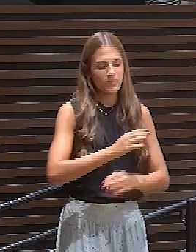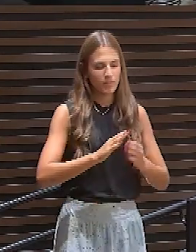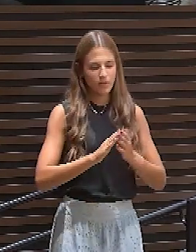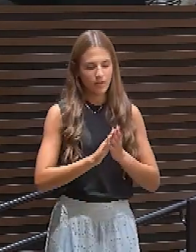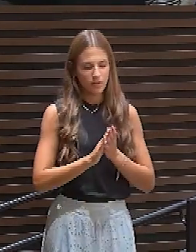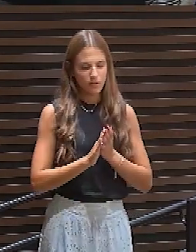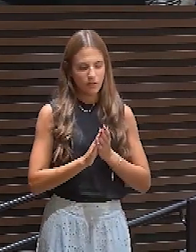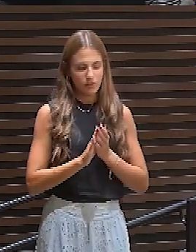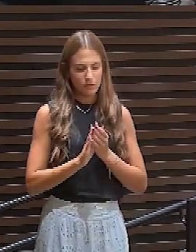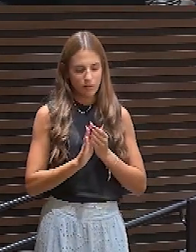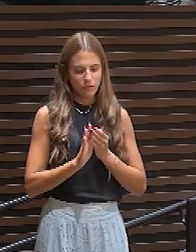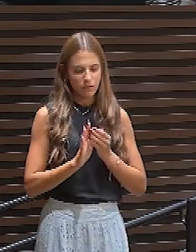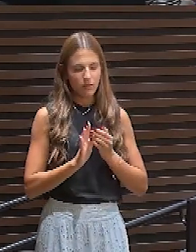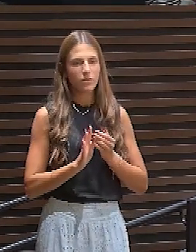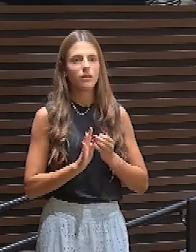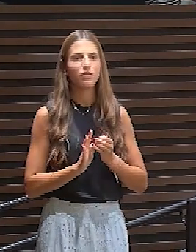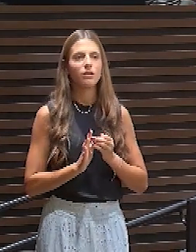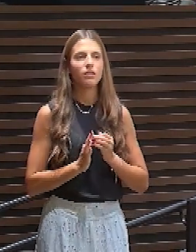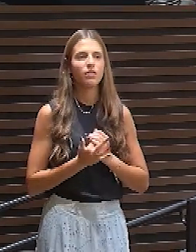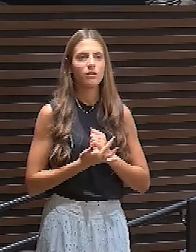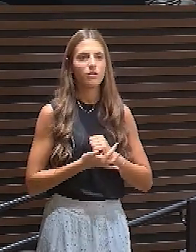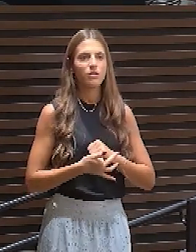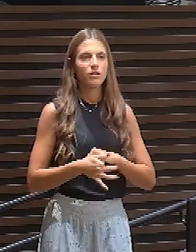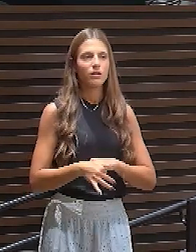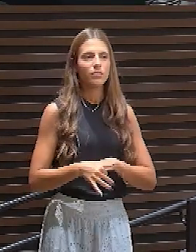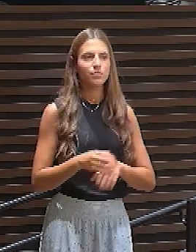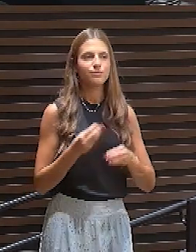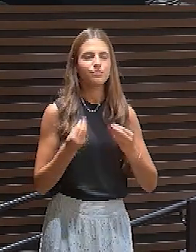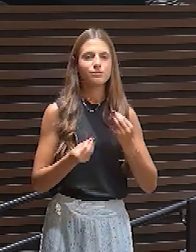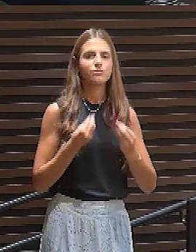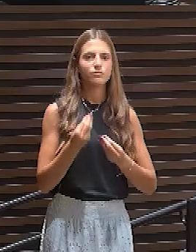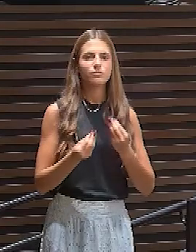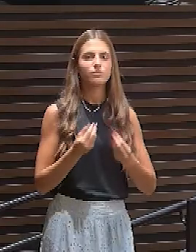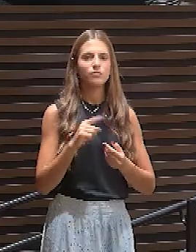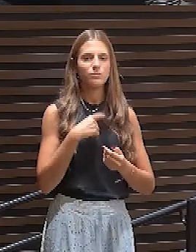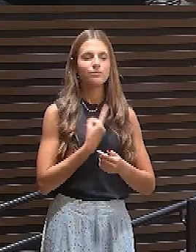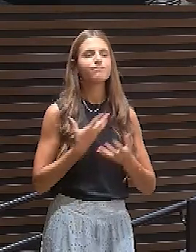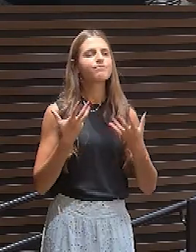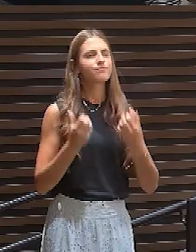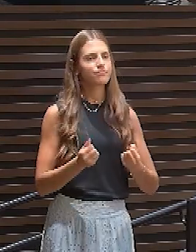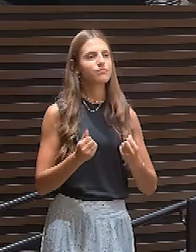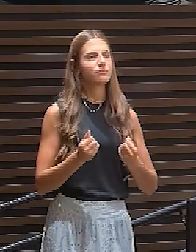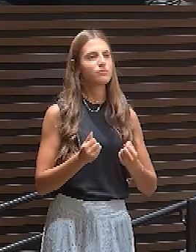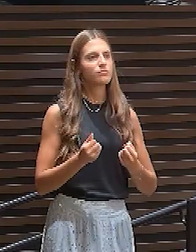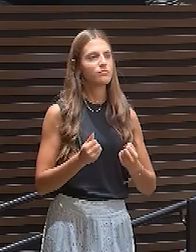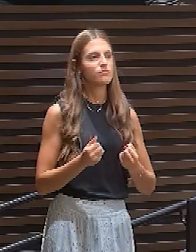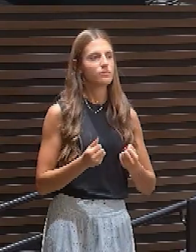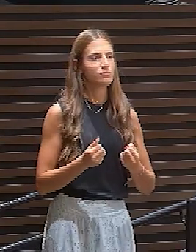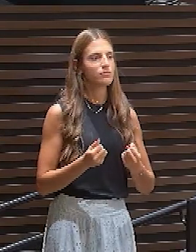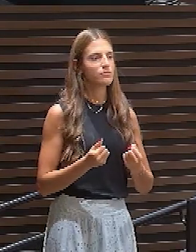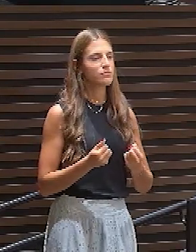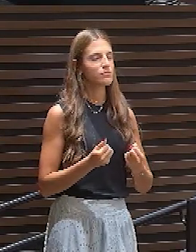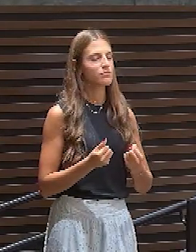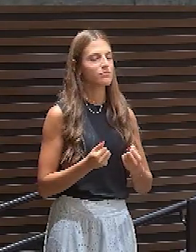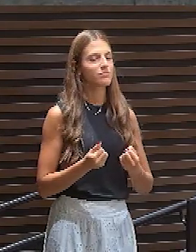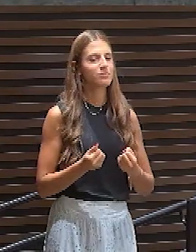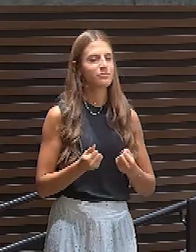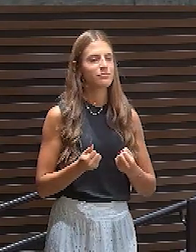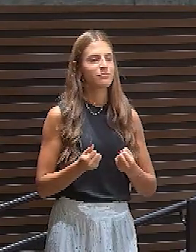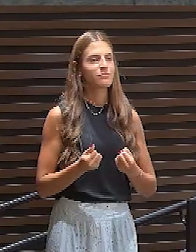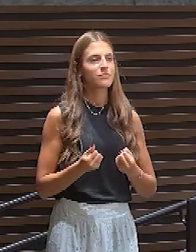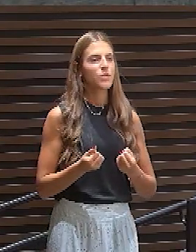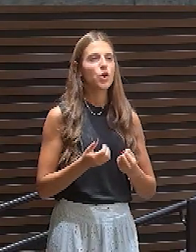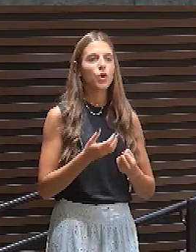admitirmos, que eu já falei isso domingo passado, eu acho que foi, que um Pithecanthropus erectus, o homem